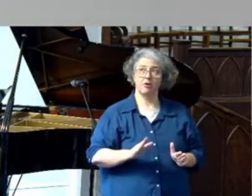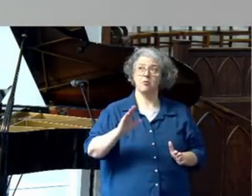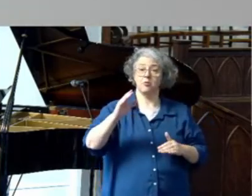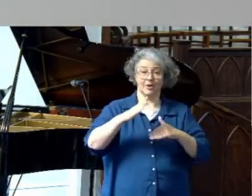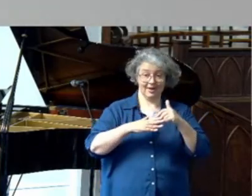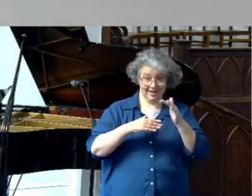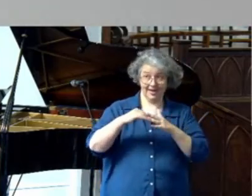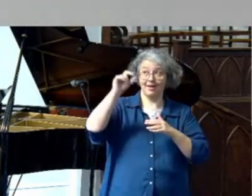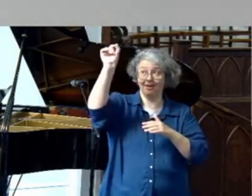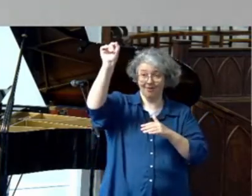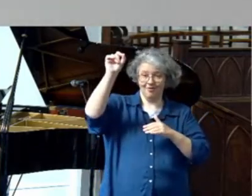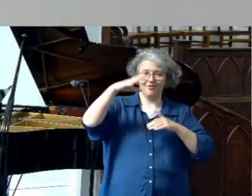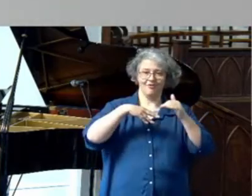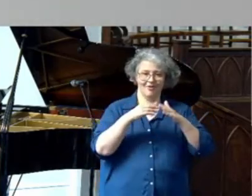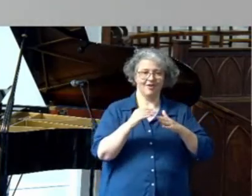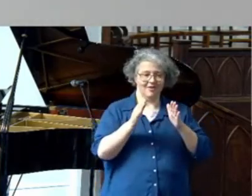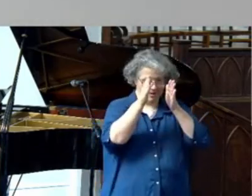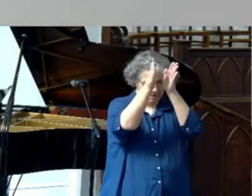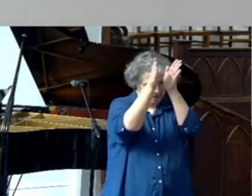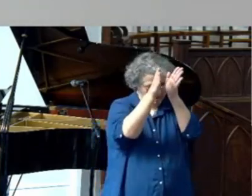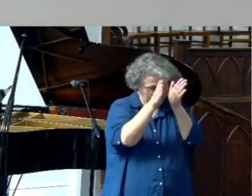for torta, é o prumo que vai dizer.